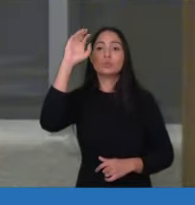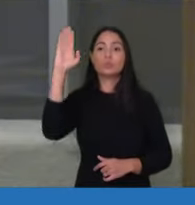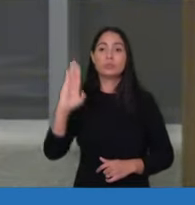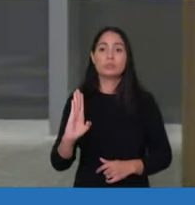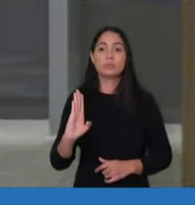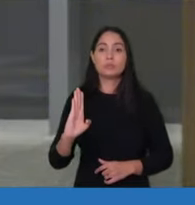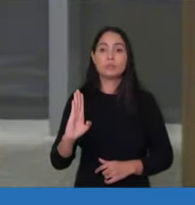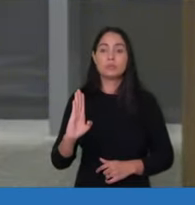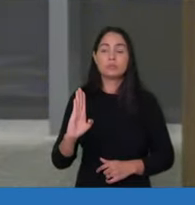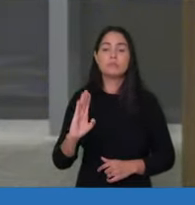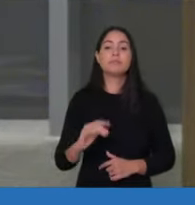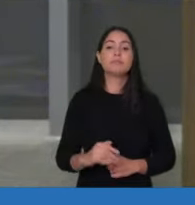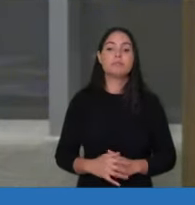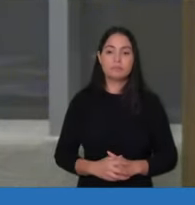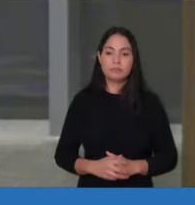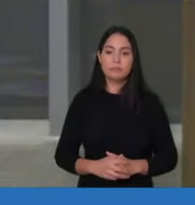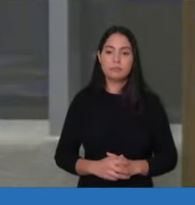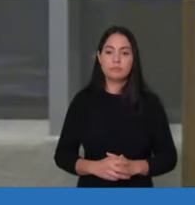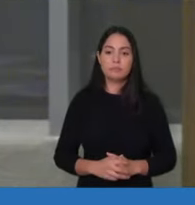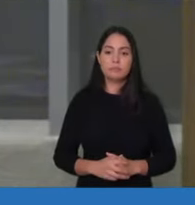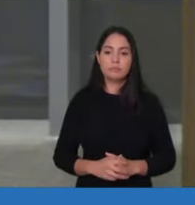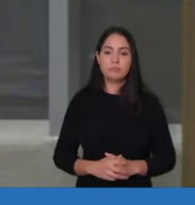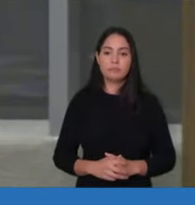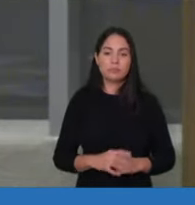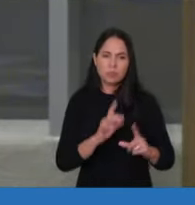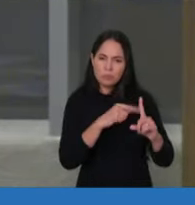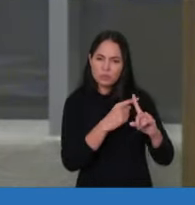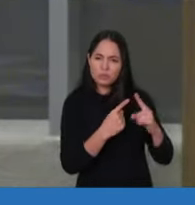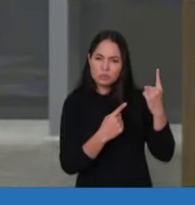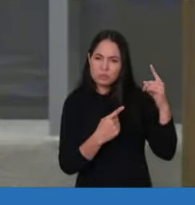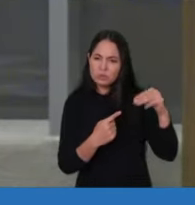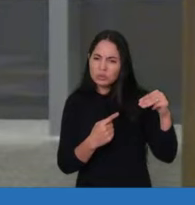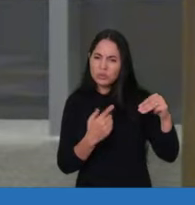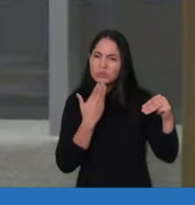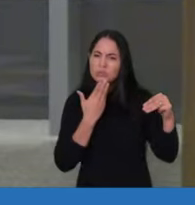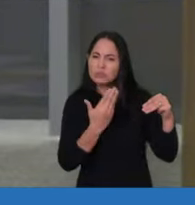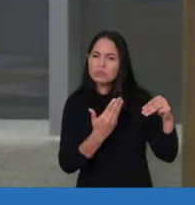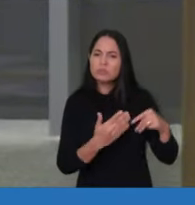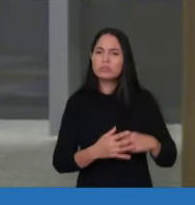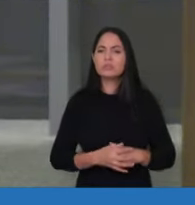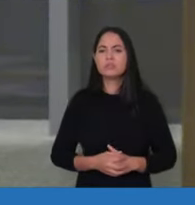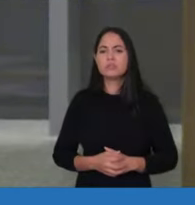cresci sem me... mais um minutinho, por favor.